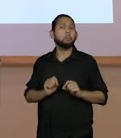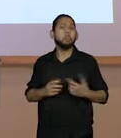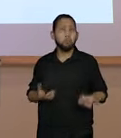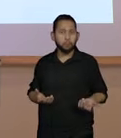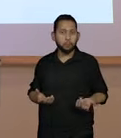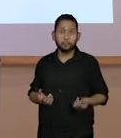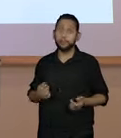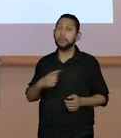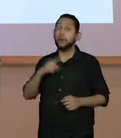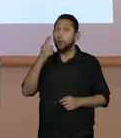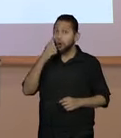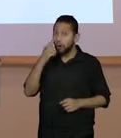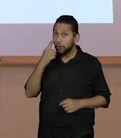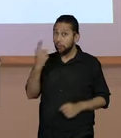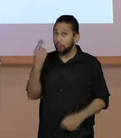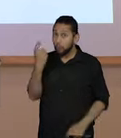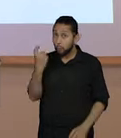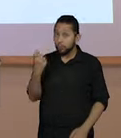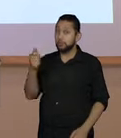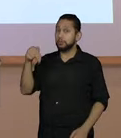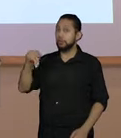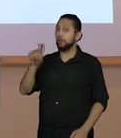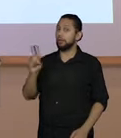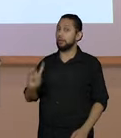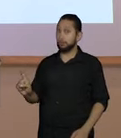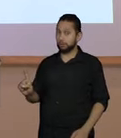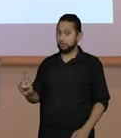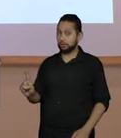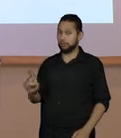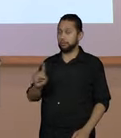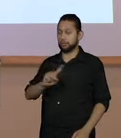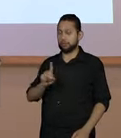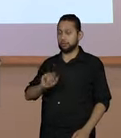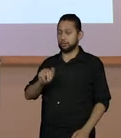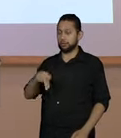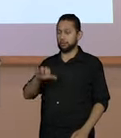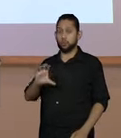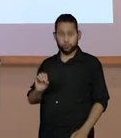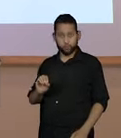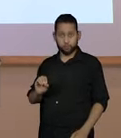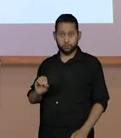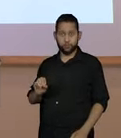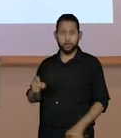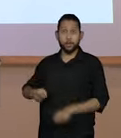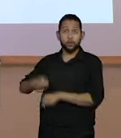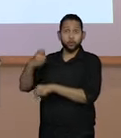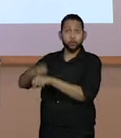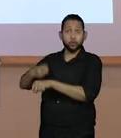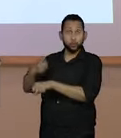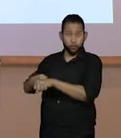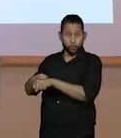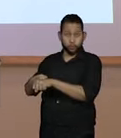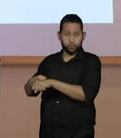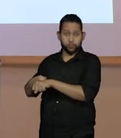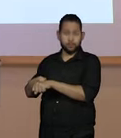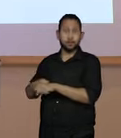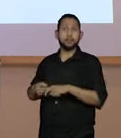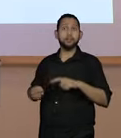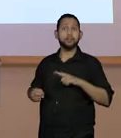nós temos sozinho aqui, no estado sólido, o zinco, e nós vamos usar uma solução